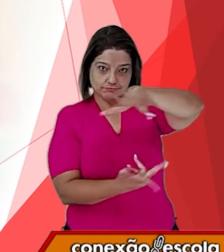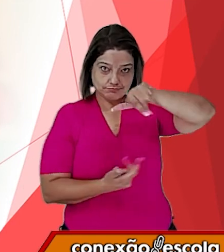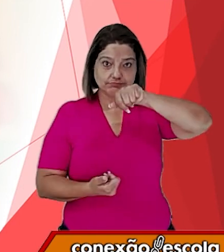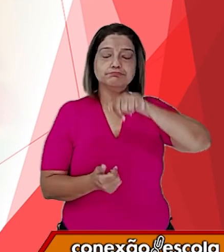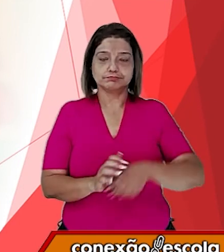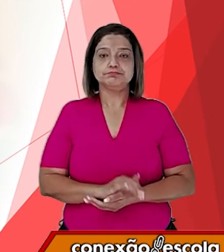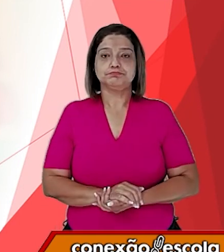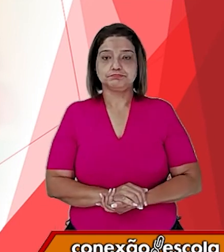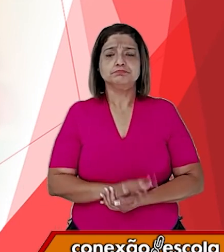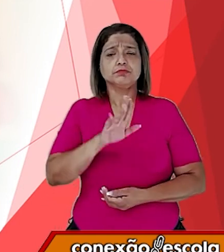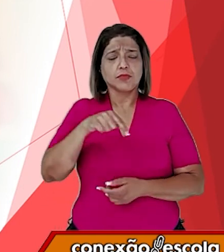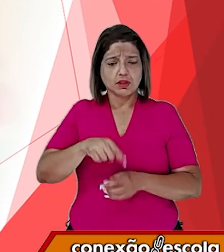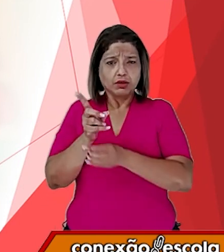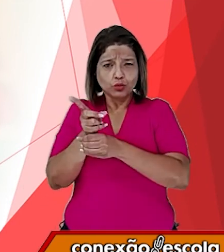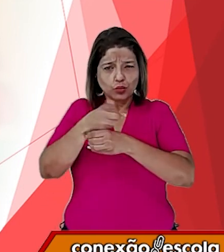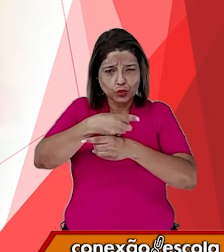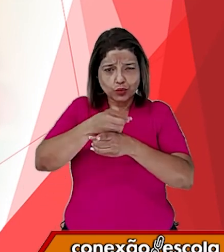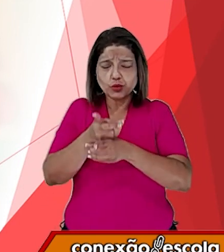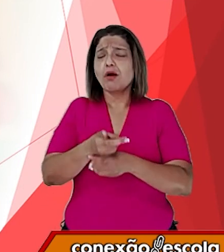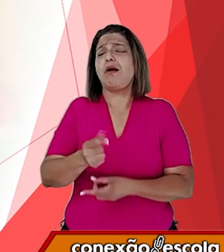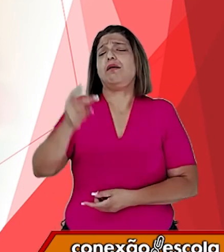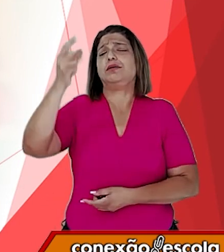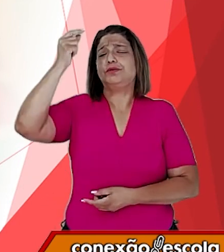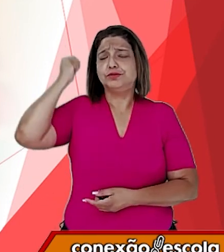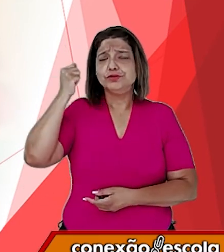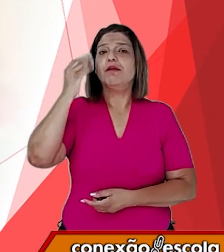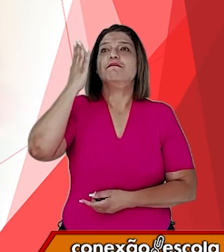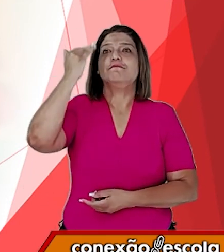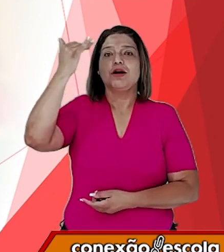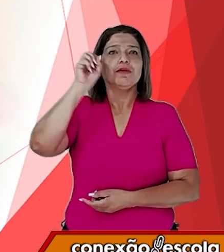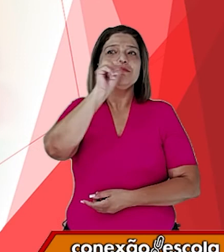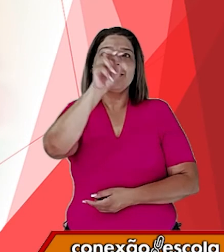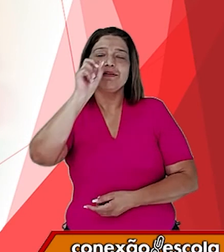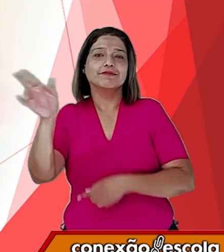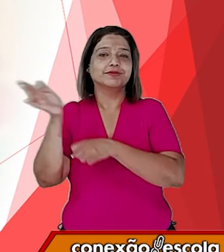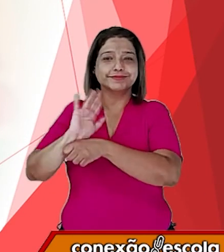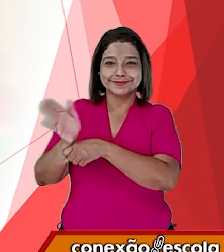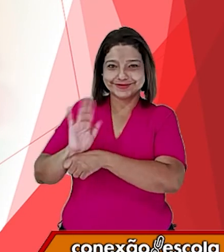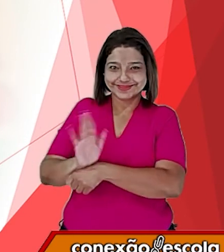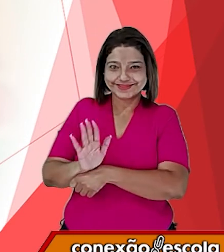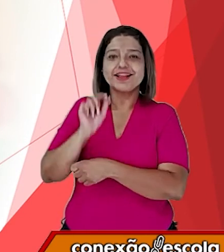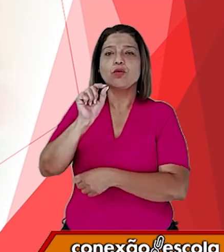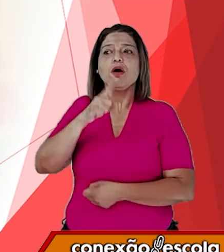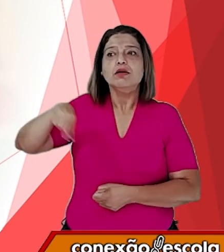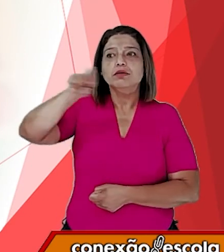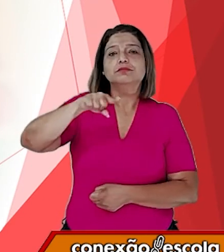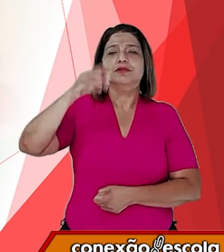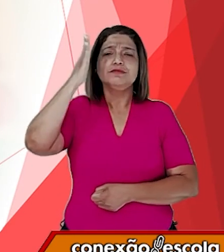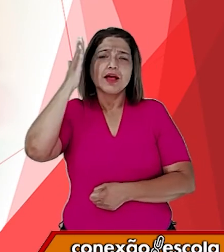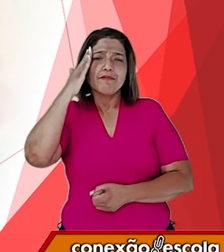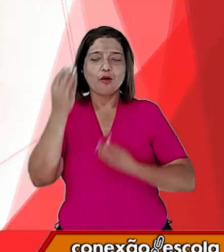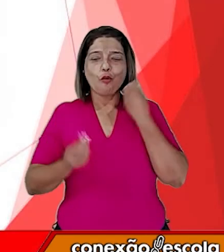A bússola é muito antiga e ela é famosa no cinema. Ela é essencial para os aventureiros